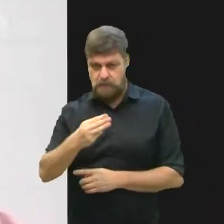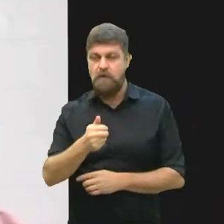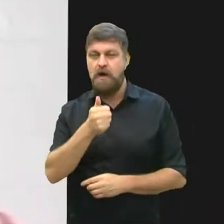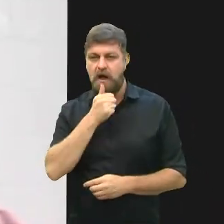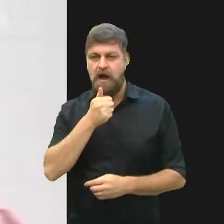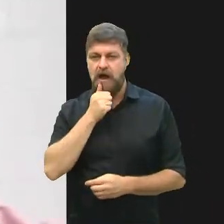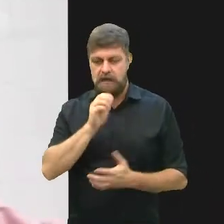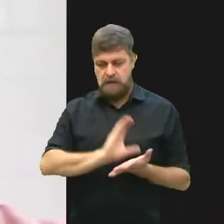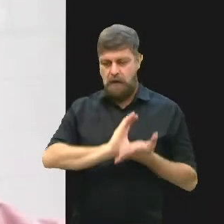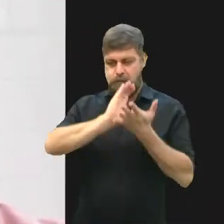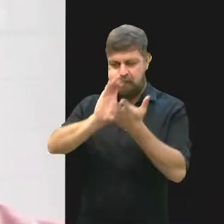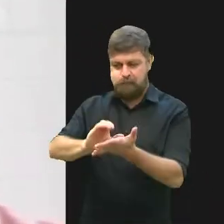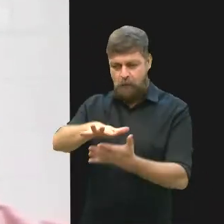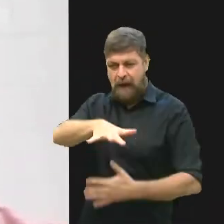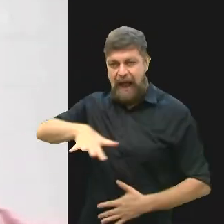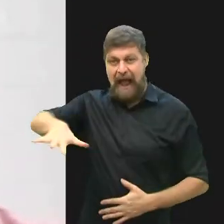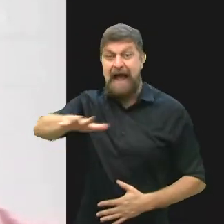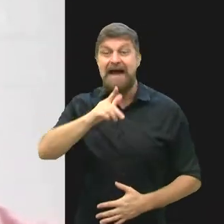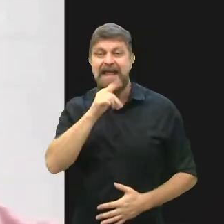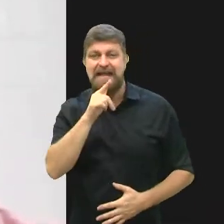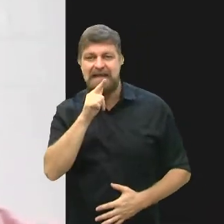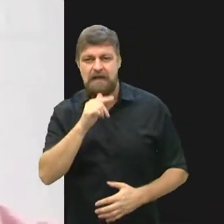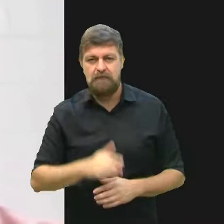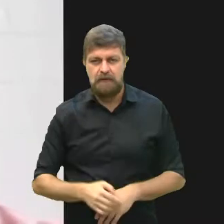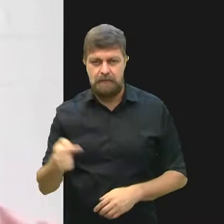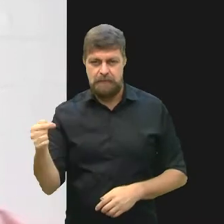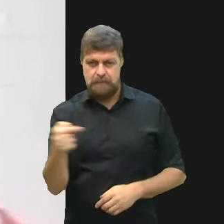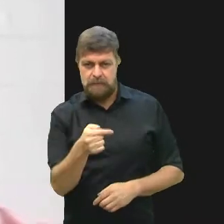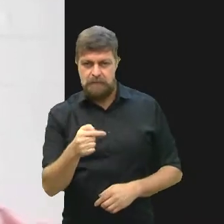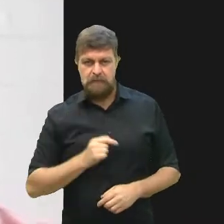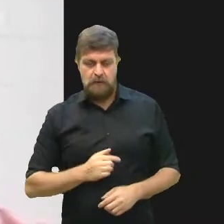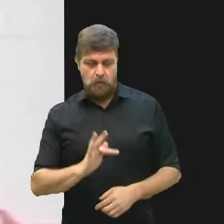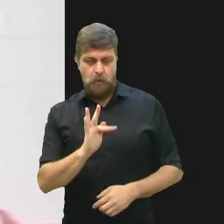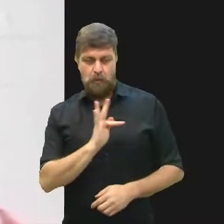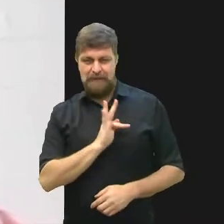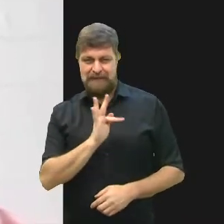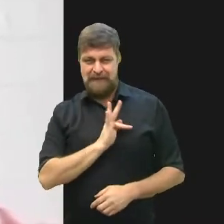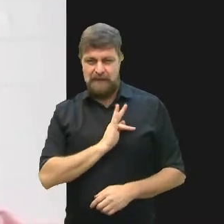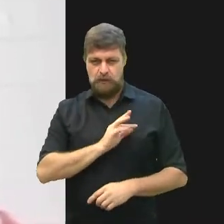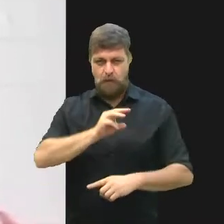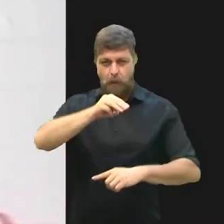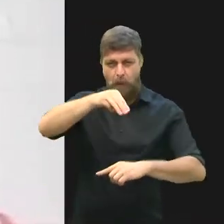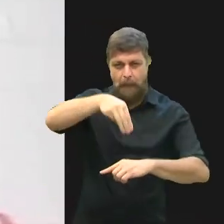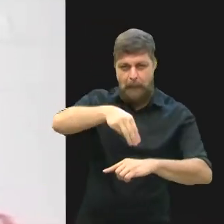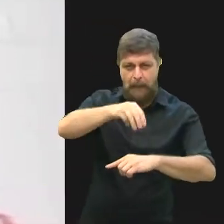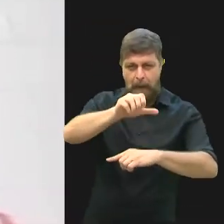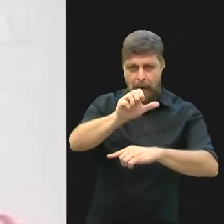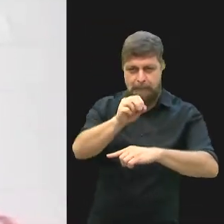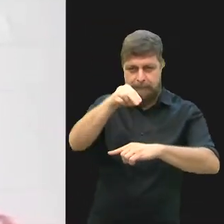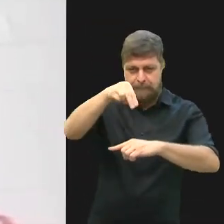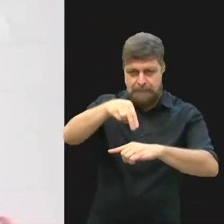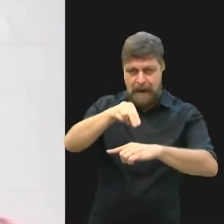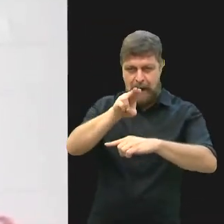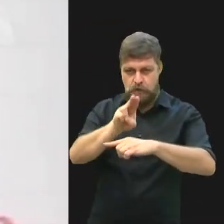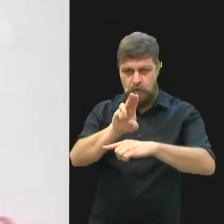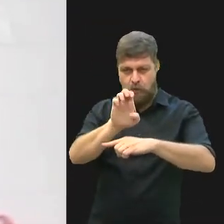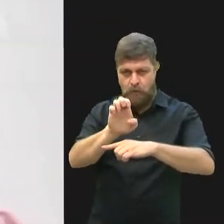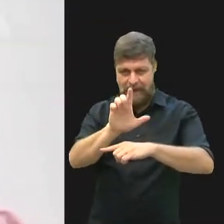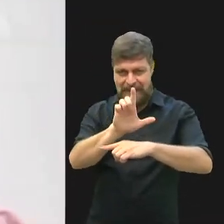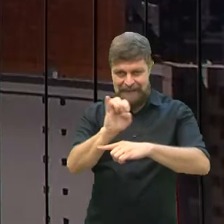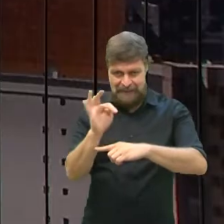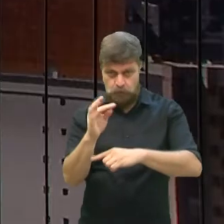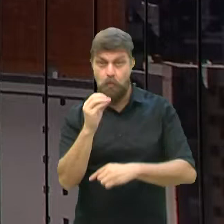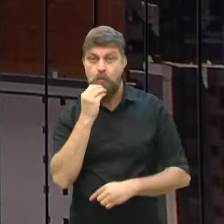previstos de investimento da Sanasa. Então, o doutor Manuelito, que é um técnico muito qualificado, que assumiu a Sanasa agora,